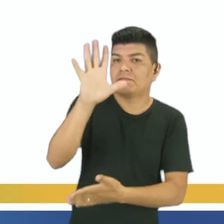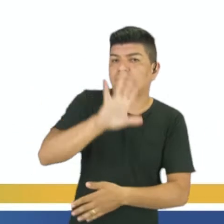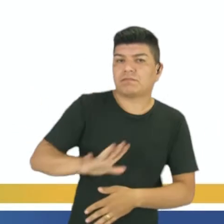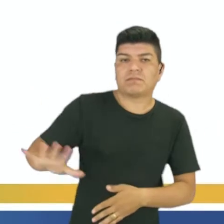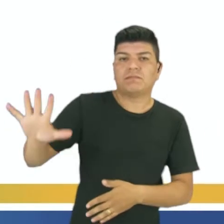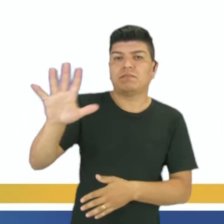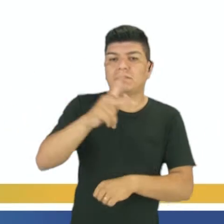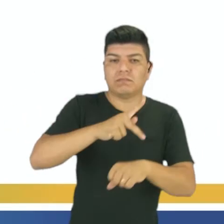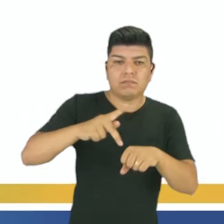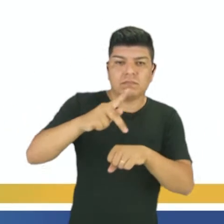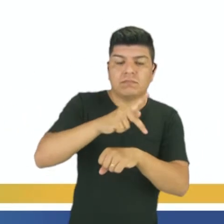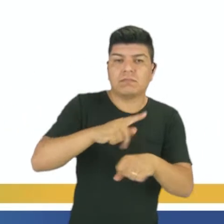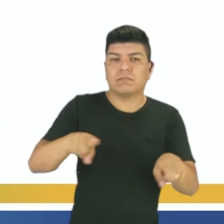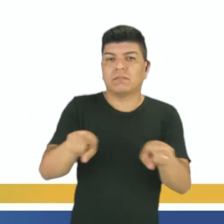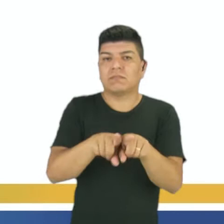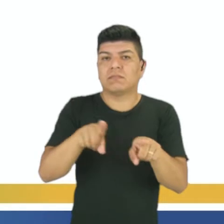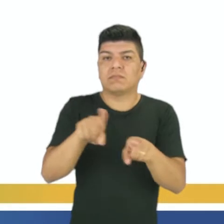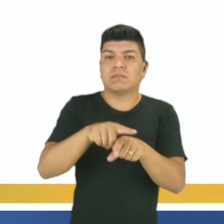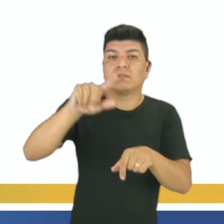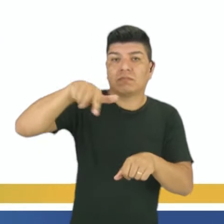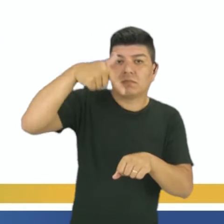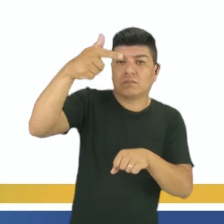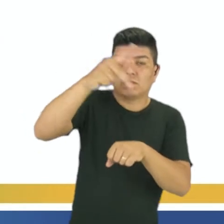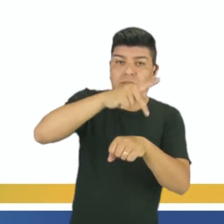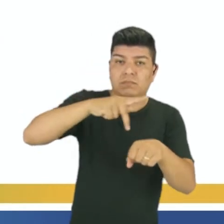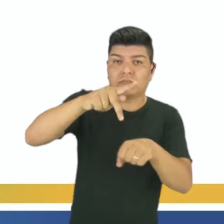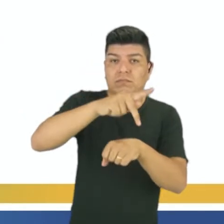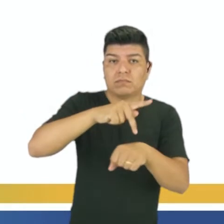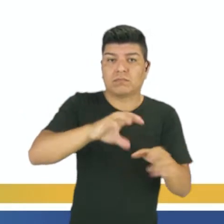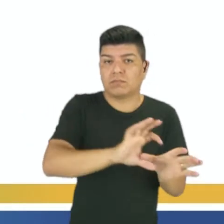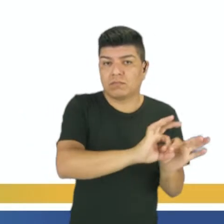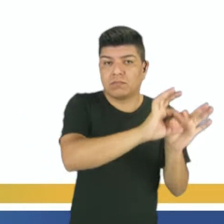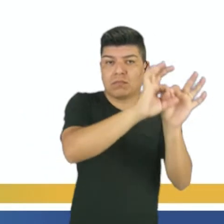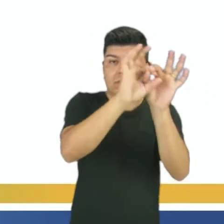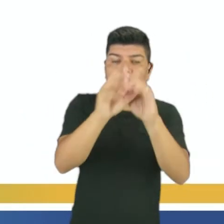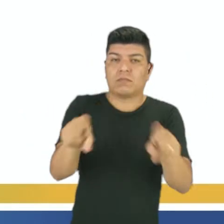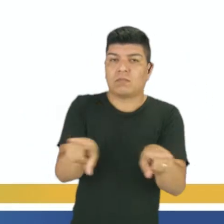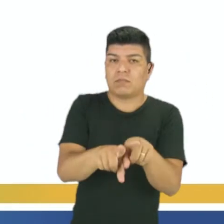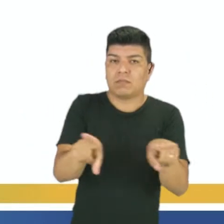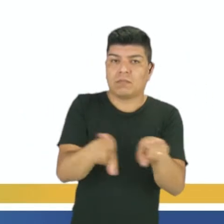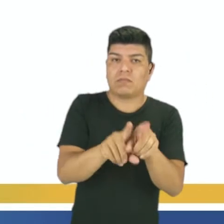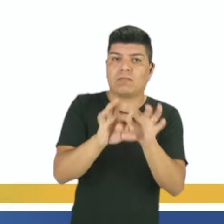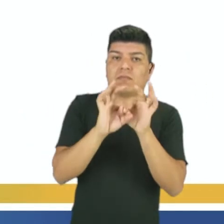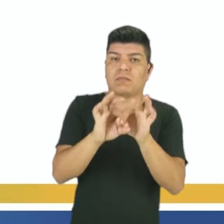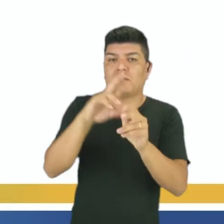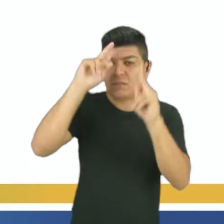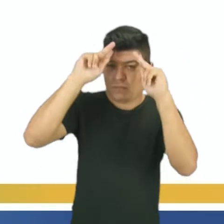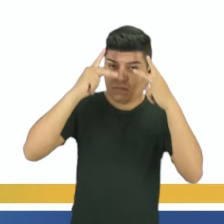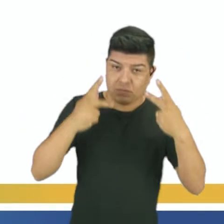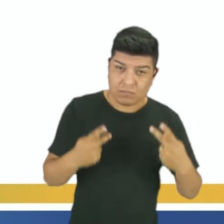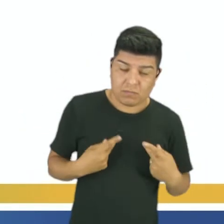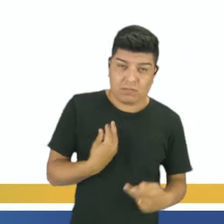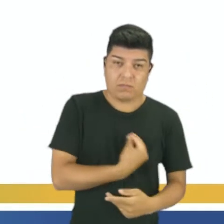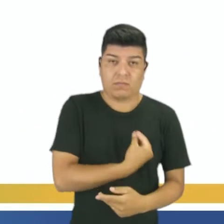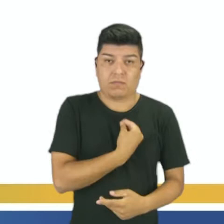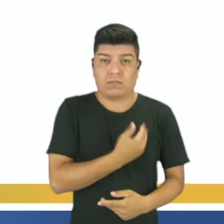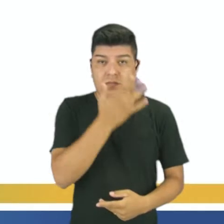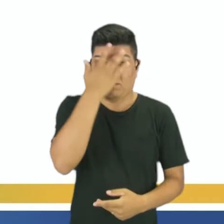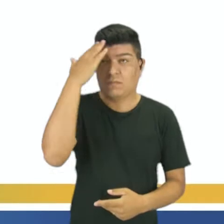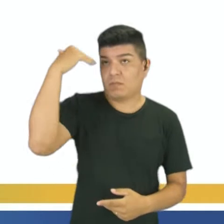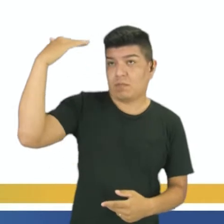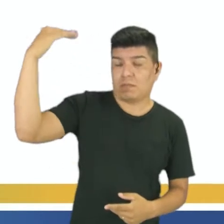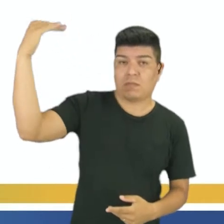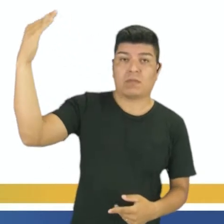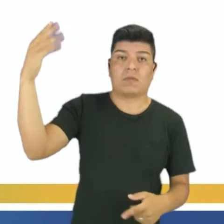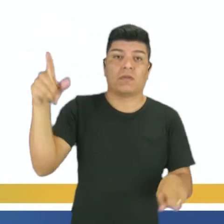nacionais, às vezes até internacionais, como contextualizações, relacionamentos humanos, vida de